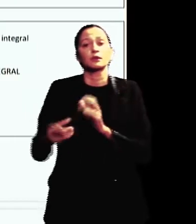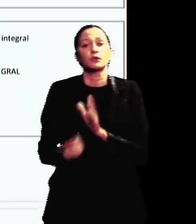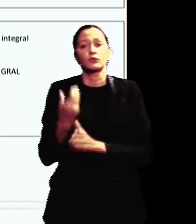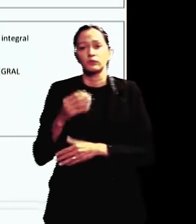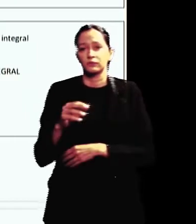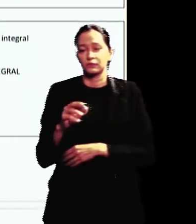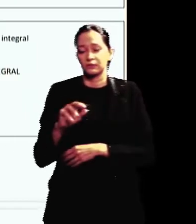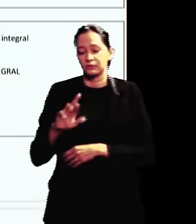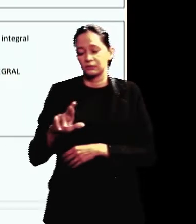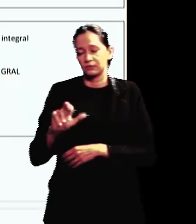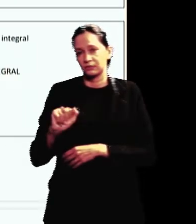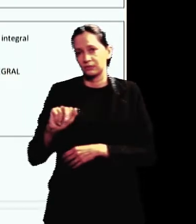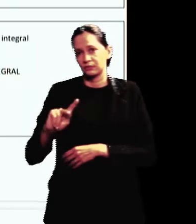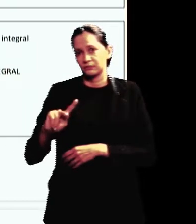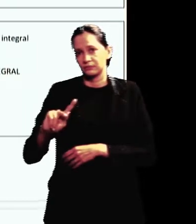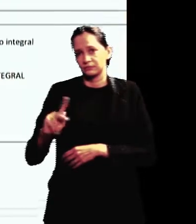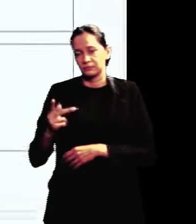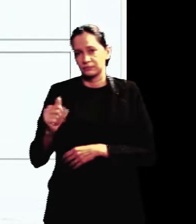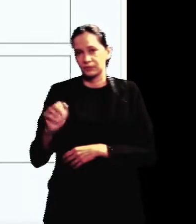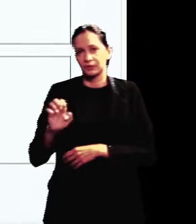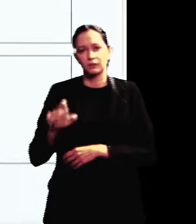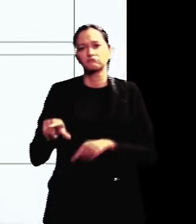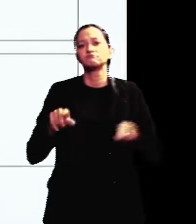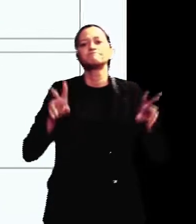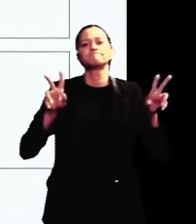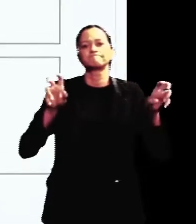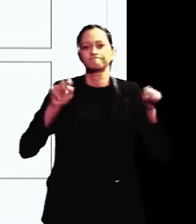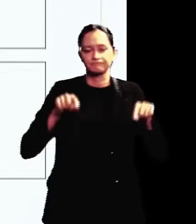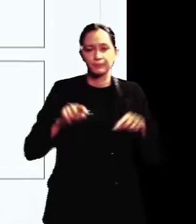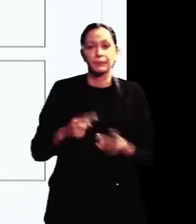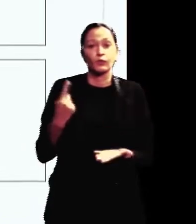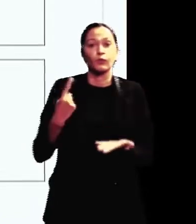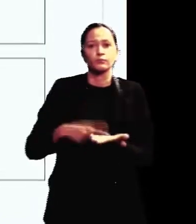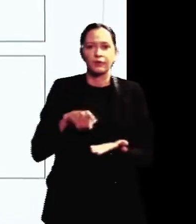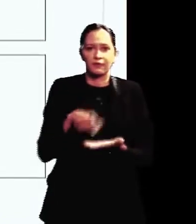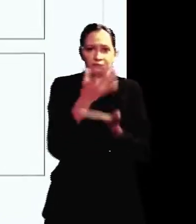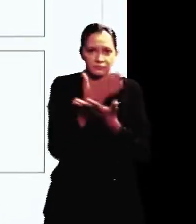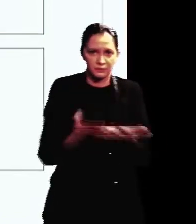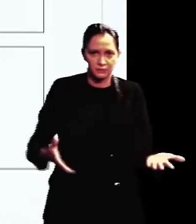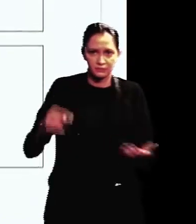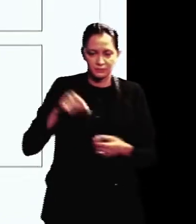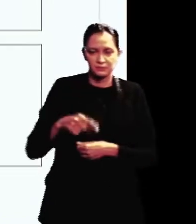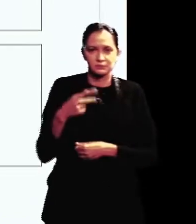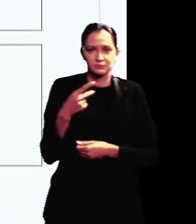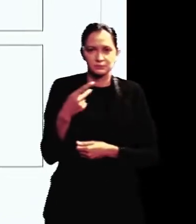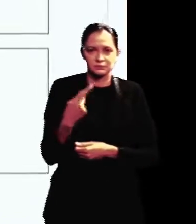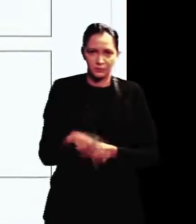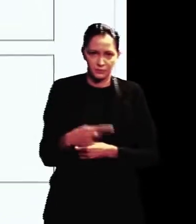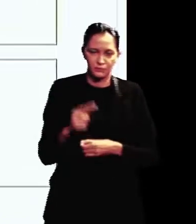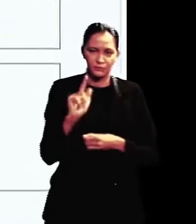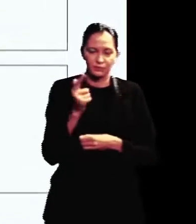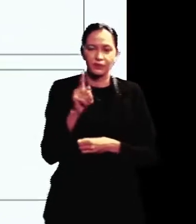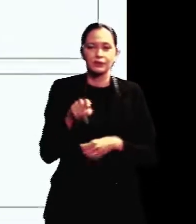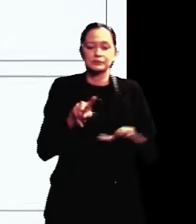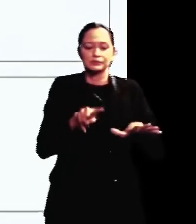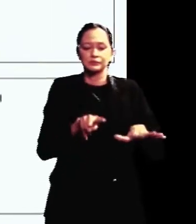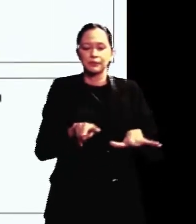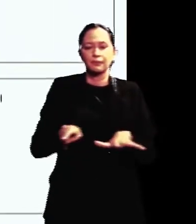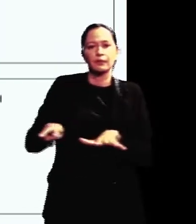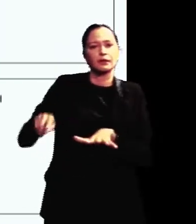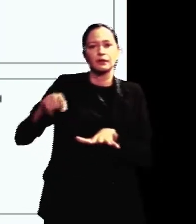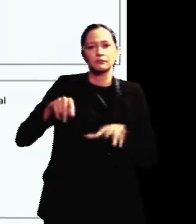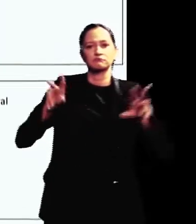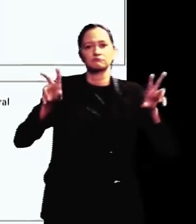Saúde. Projeto institui e inclui no calendário oficial de eventos do município de Goiânia a Semana Municipal de Prevenção